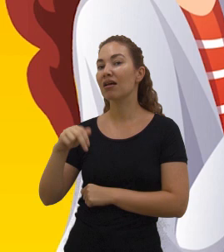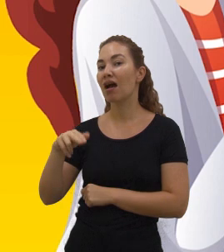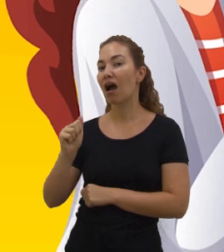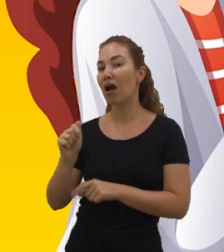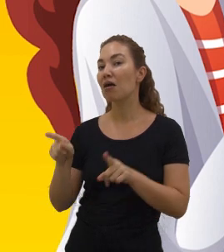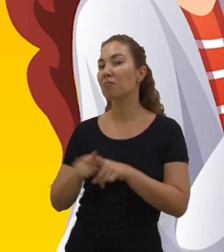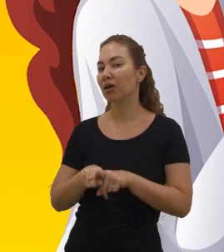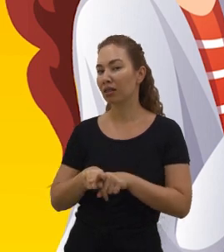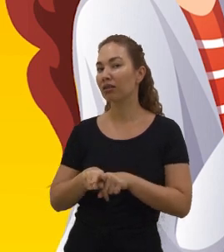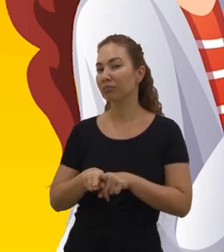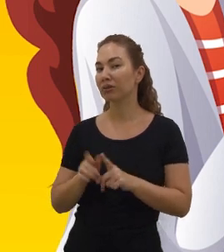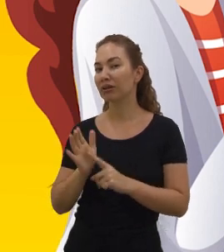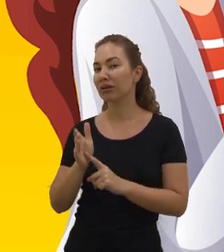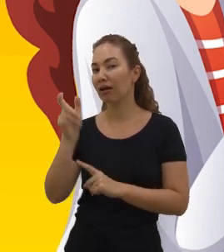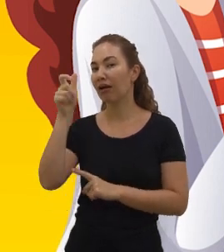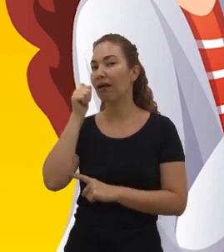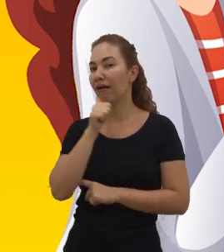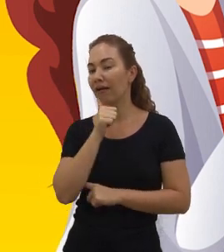e tal.